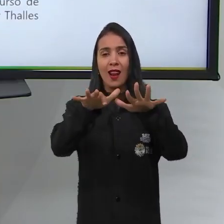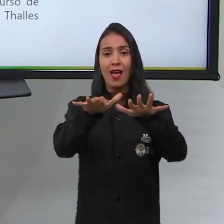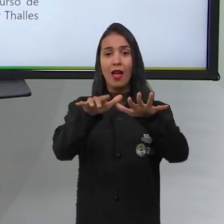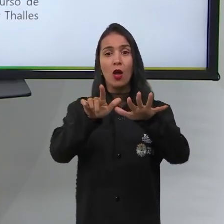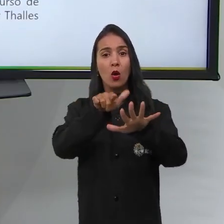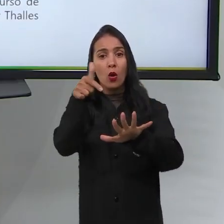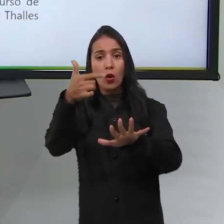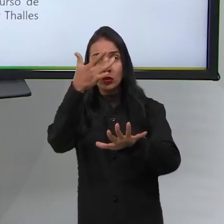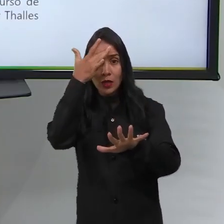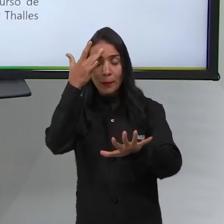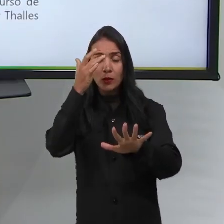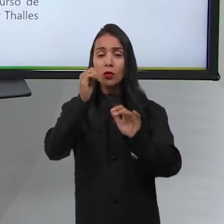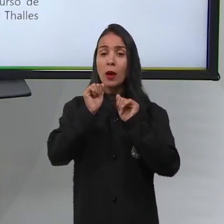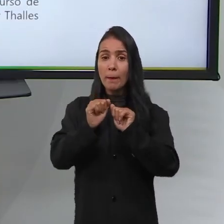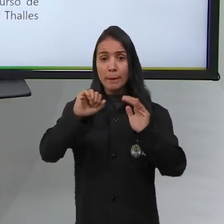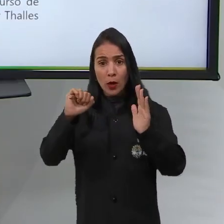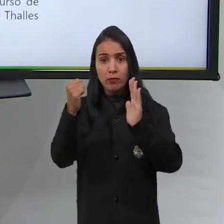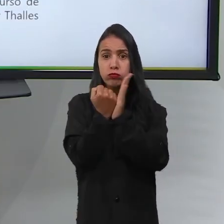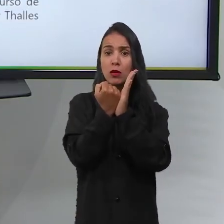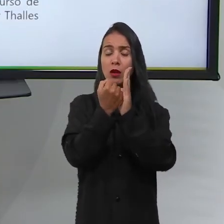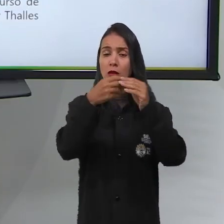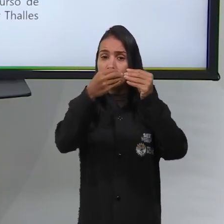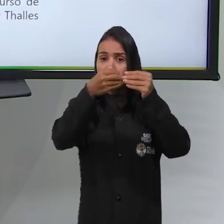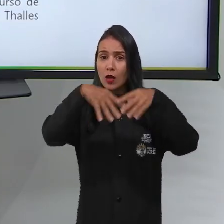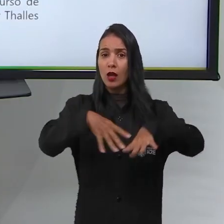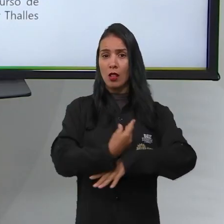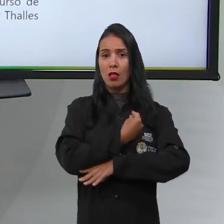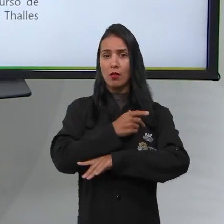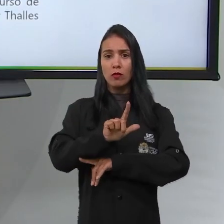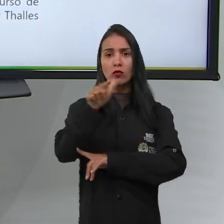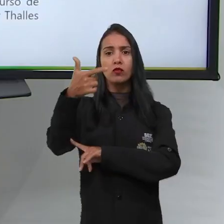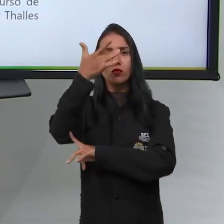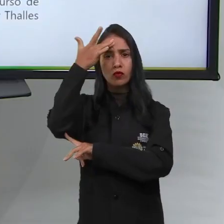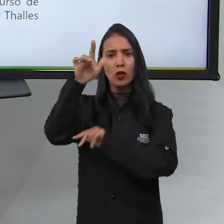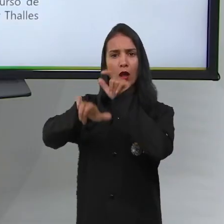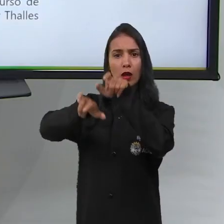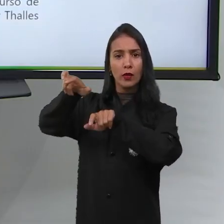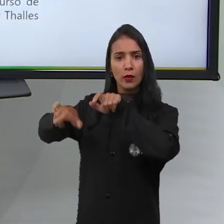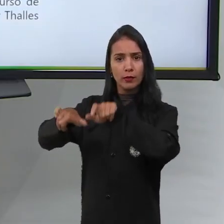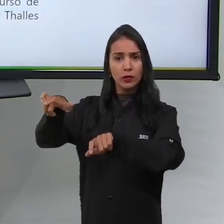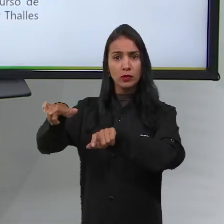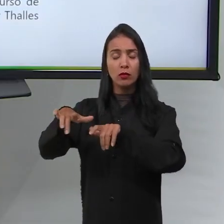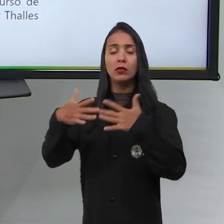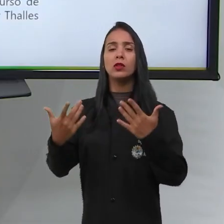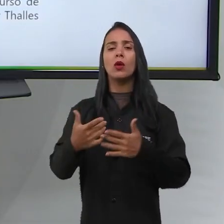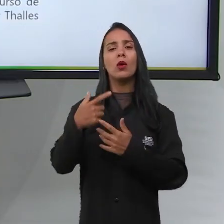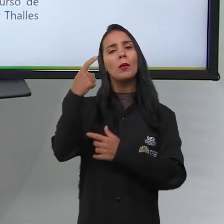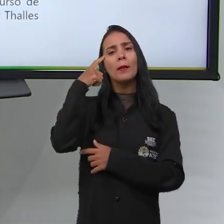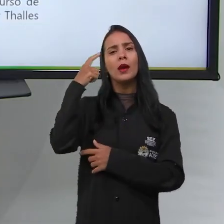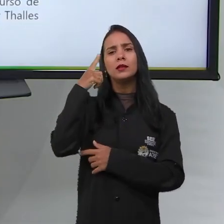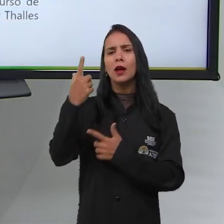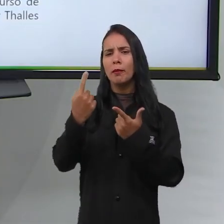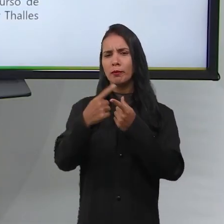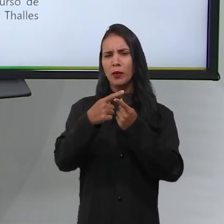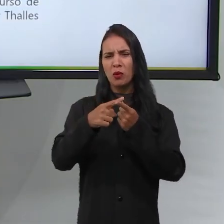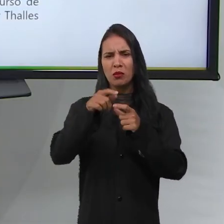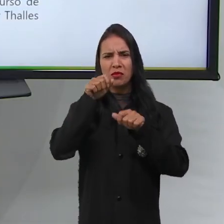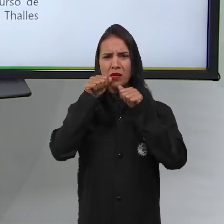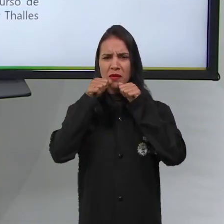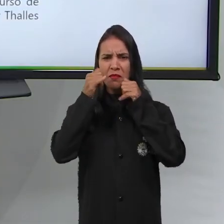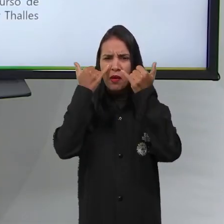como isso pode prejudicar? Até que ponto é válido eu repassar uma informação sem